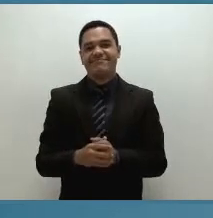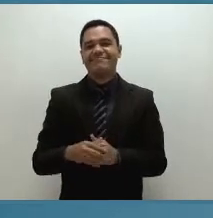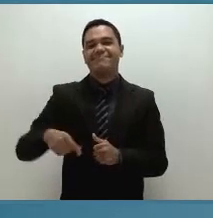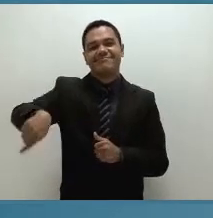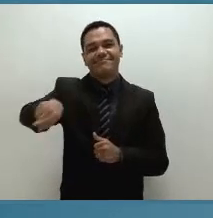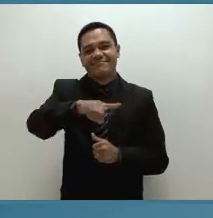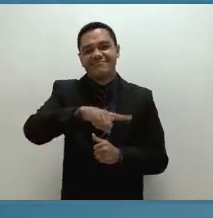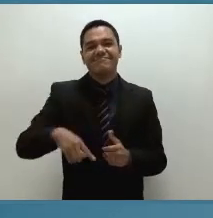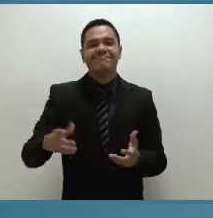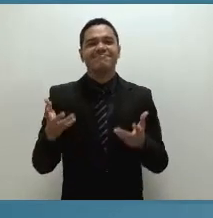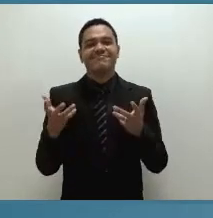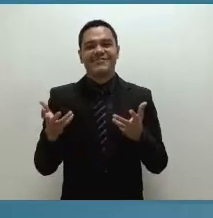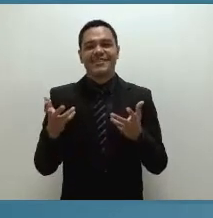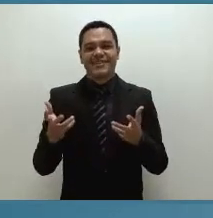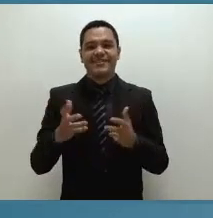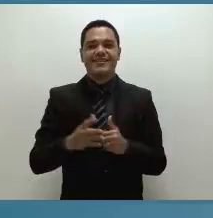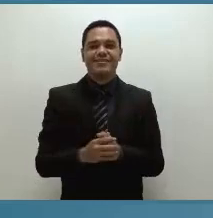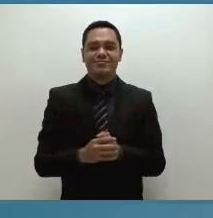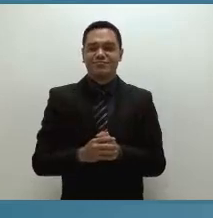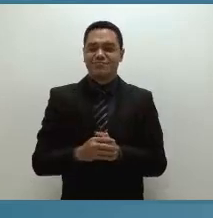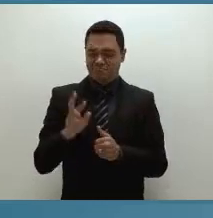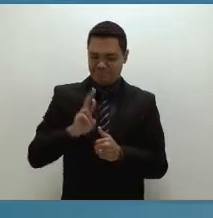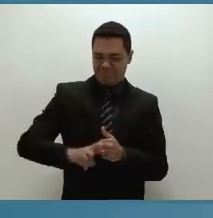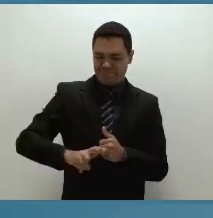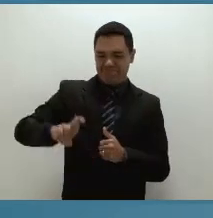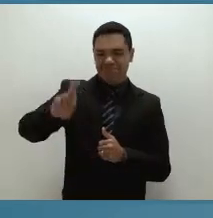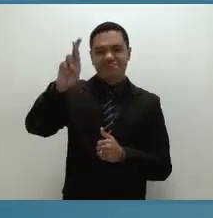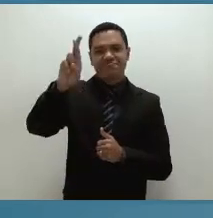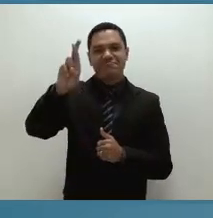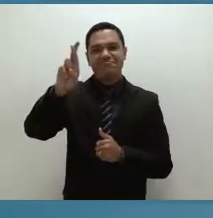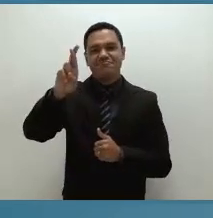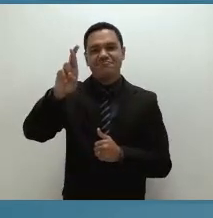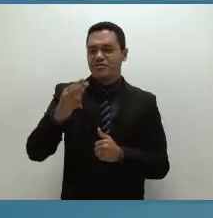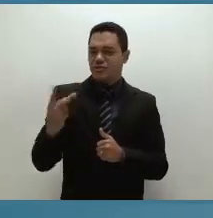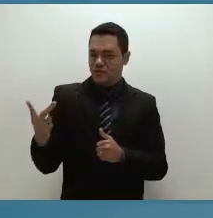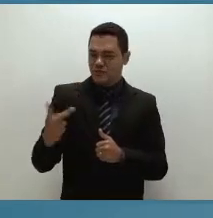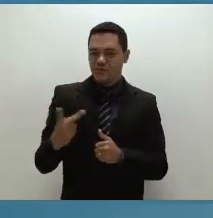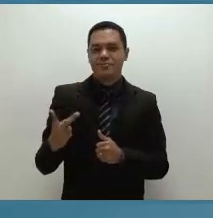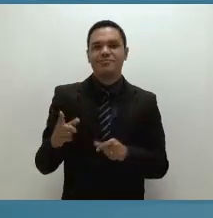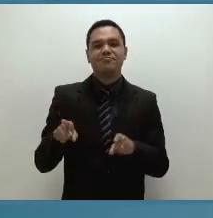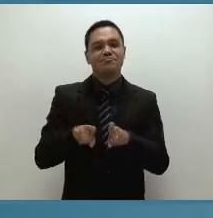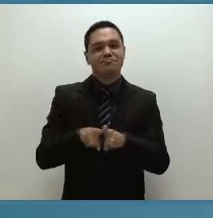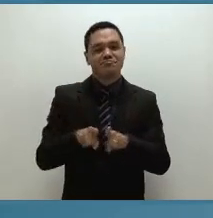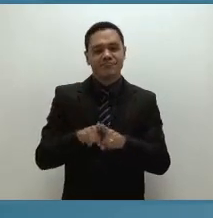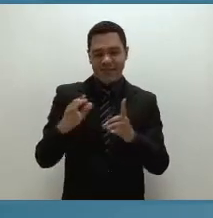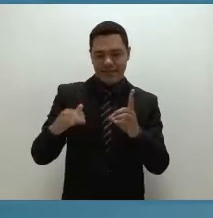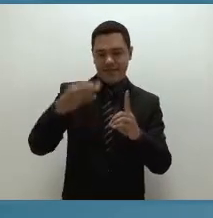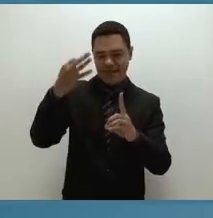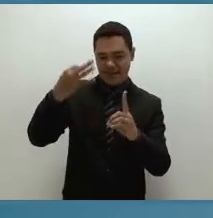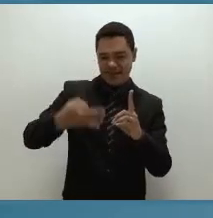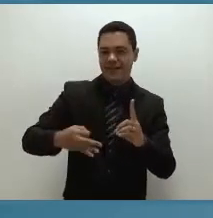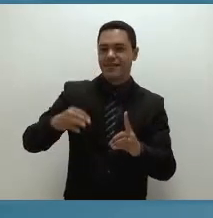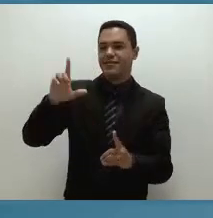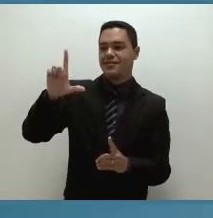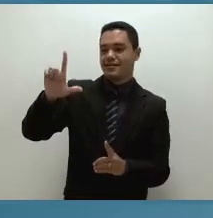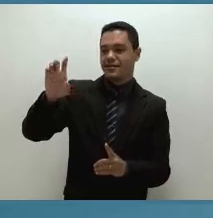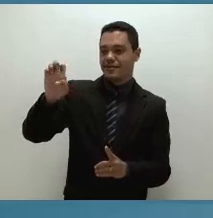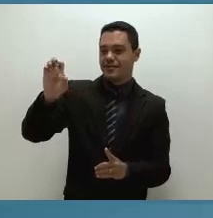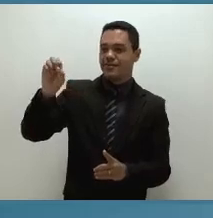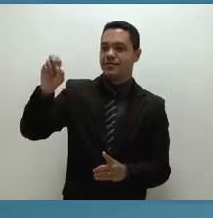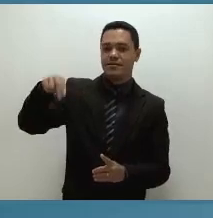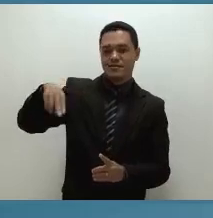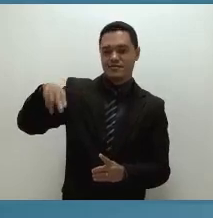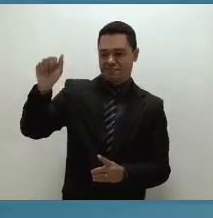nós estaremos à frente de tudo isso, não só eu como presidente, mas o desembargador Leonardo de da Cruz,